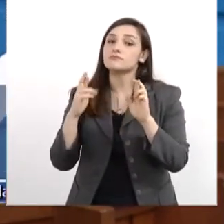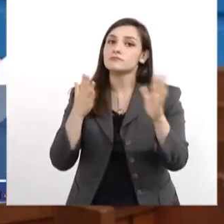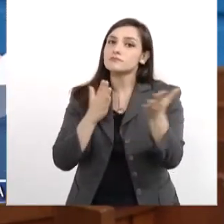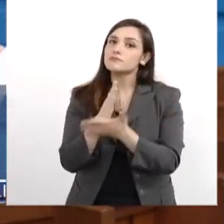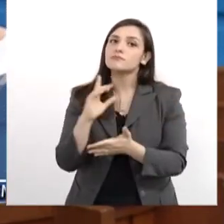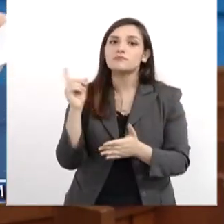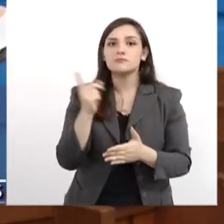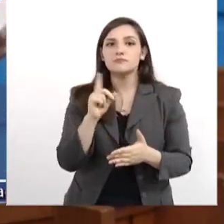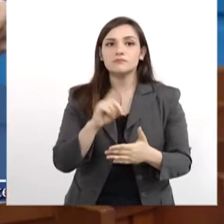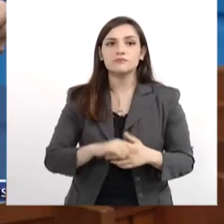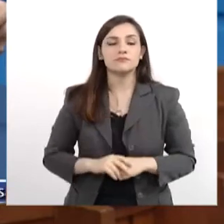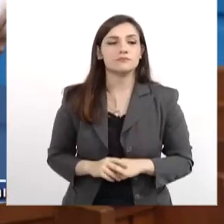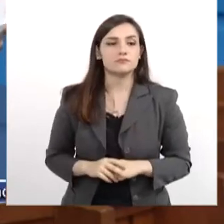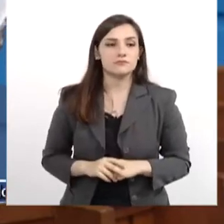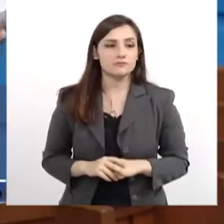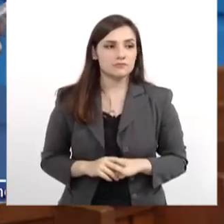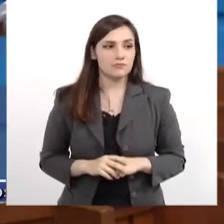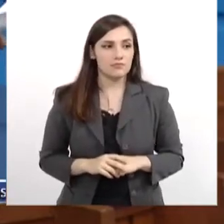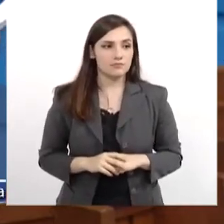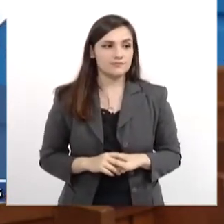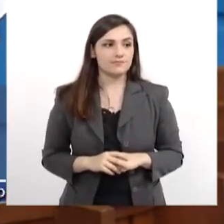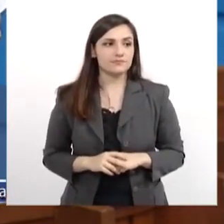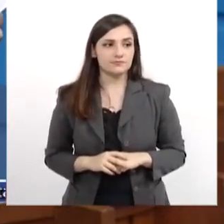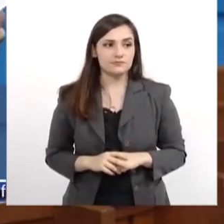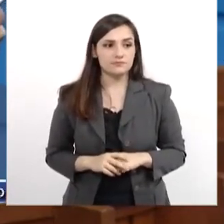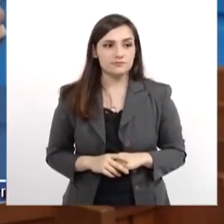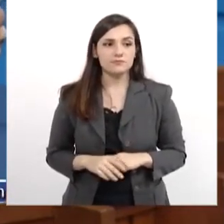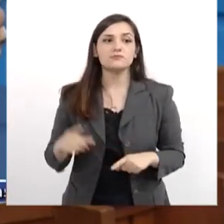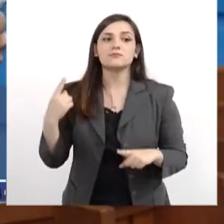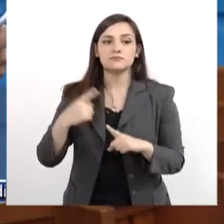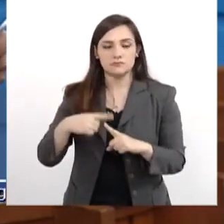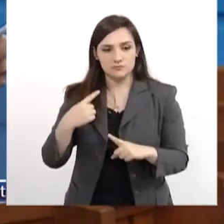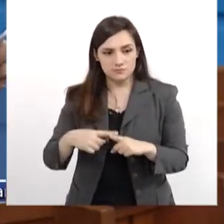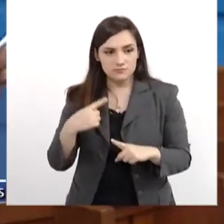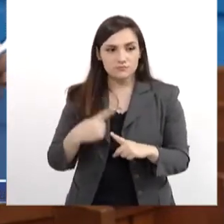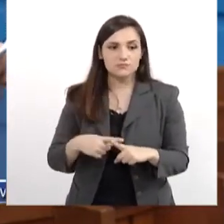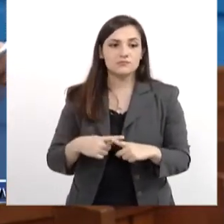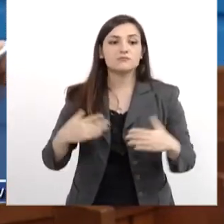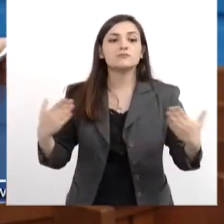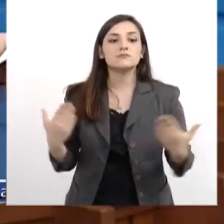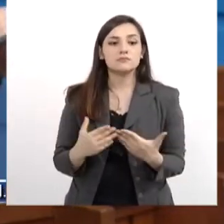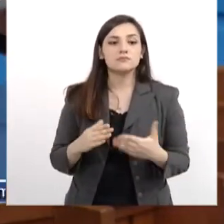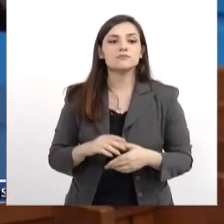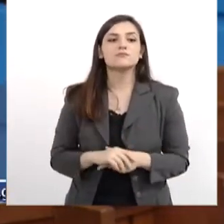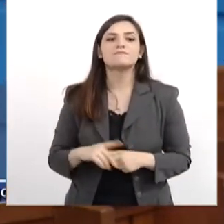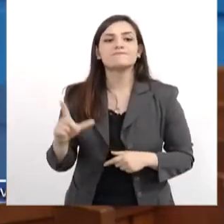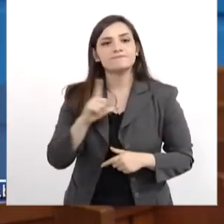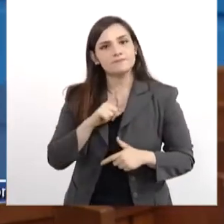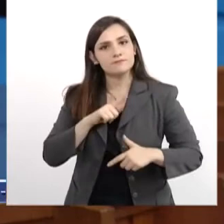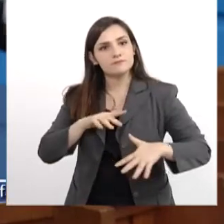seja aprovada, porque está havendo uma